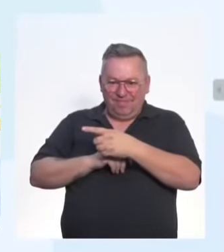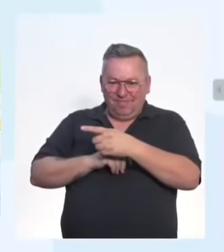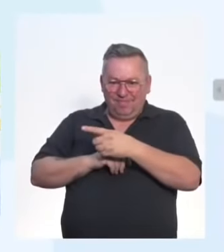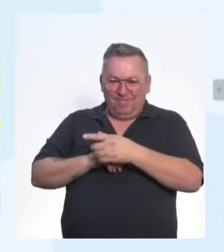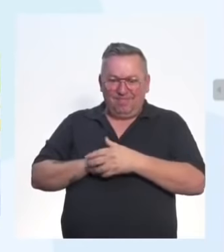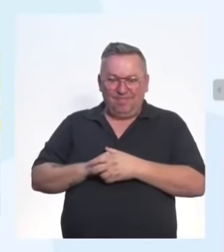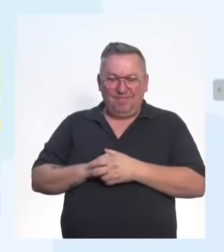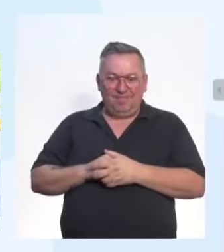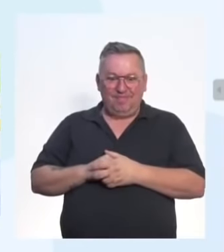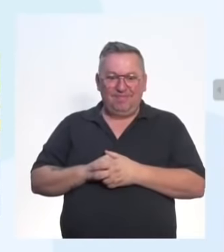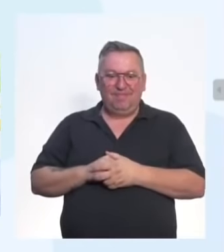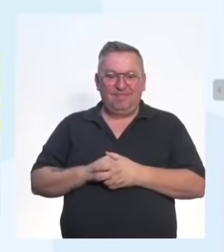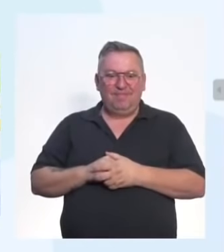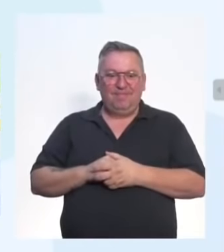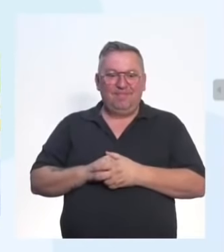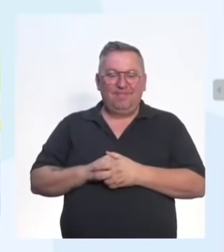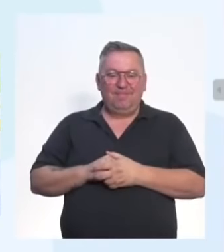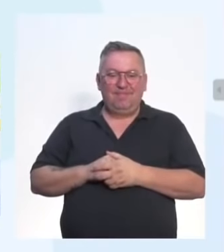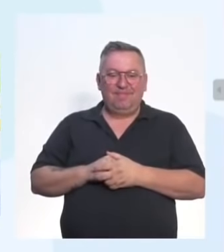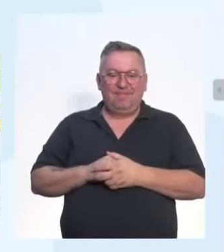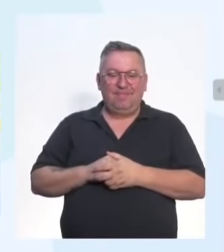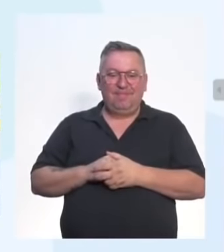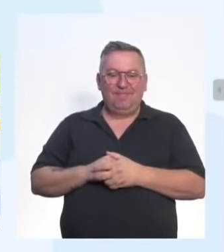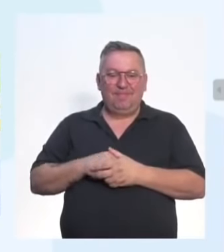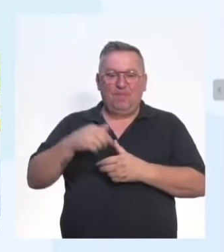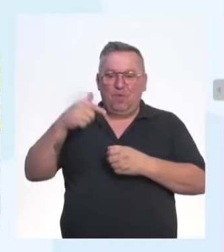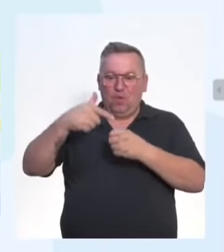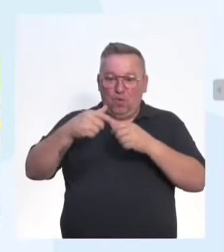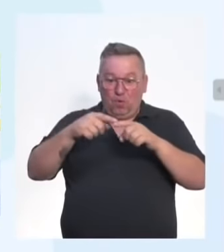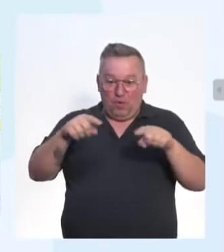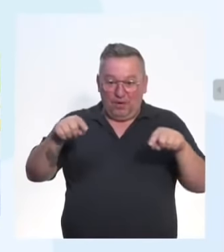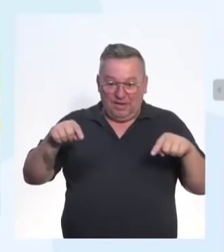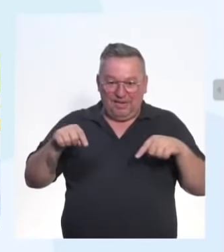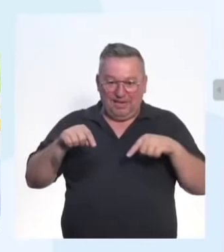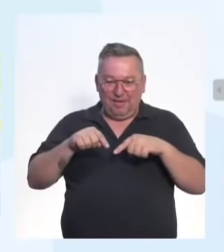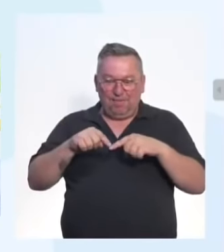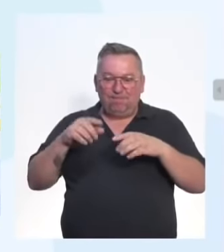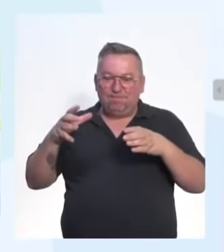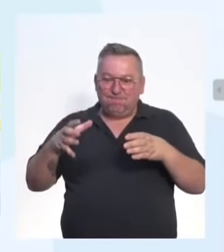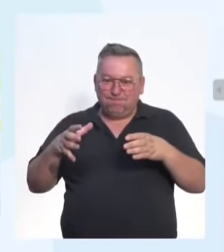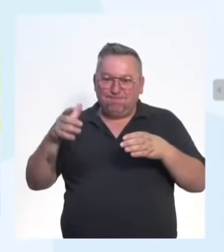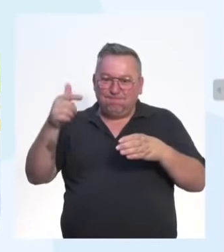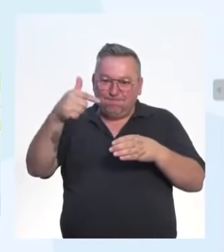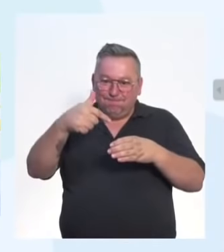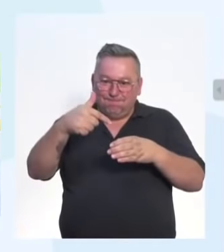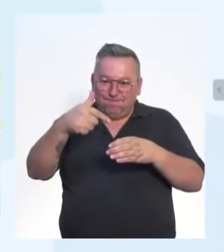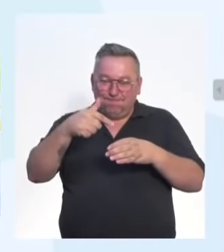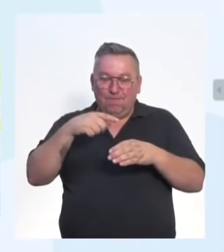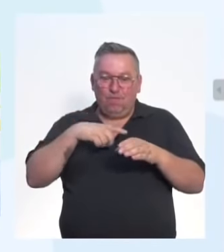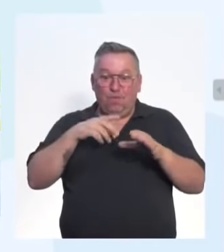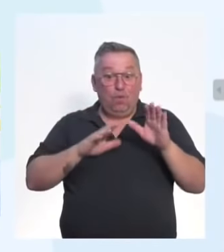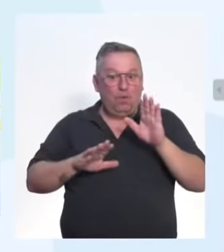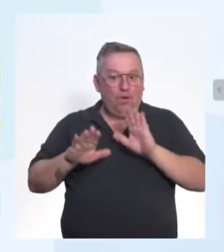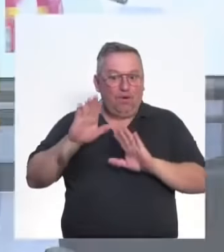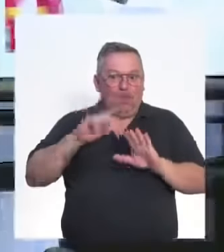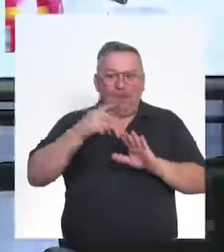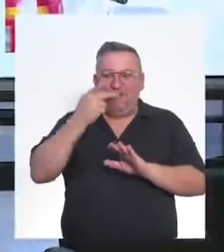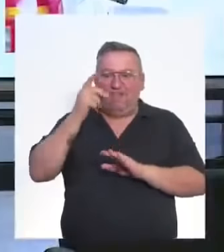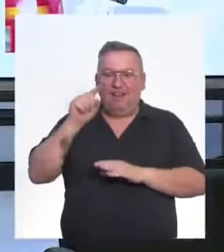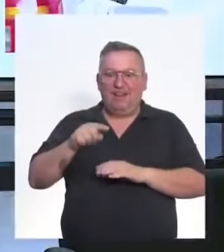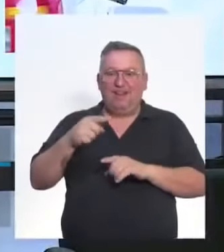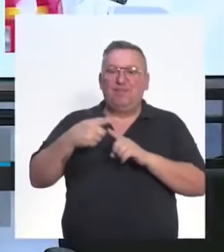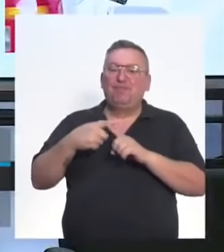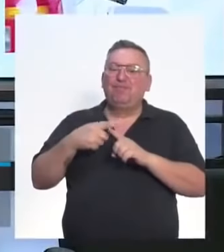né? Alguns são preciosíssimos, né? Não colocou no tanque, né? E a gente tem que tomar um cuidado com o que a gente fala aqui,